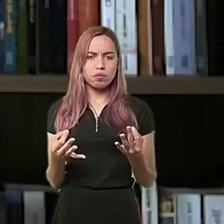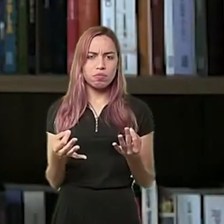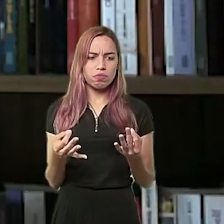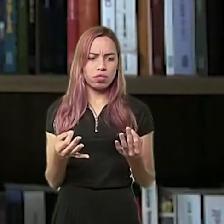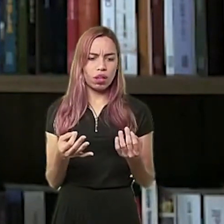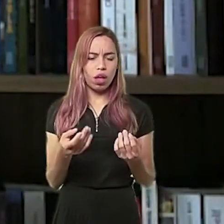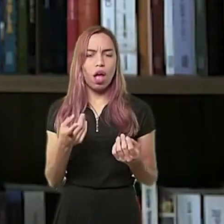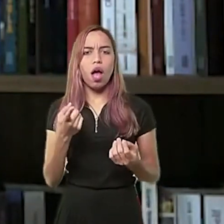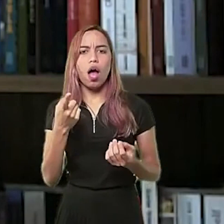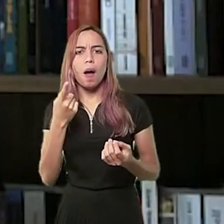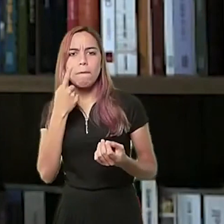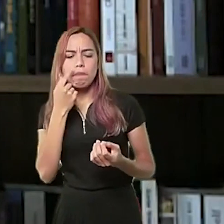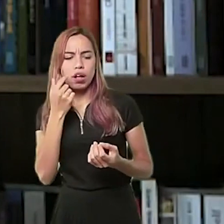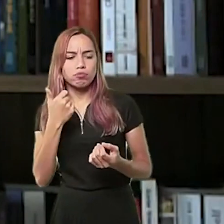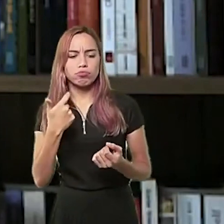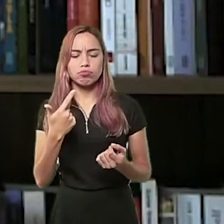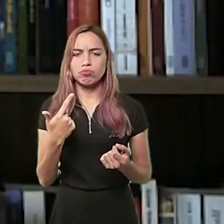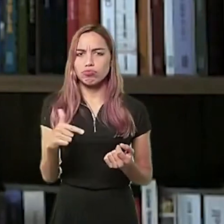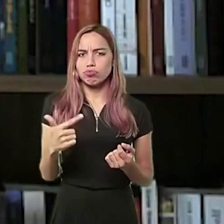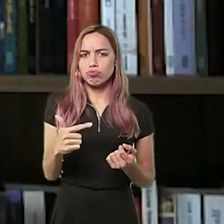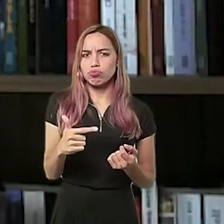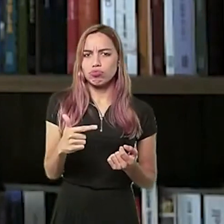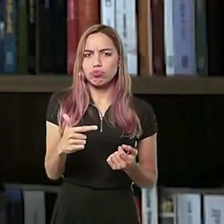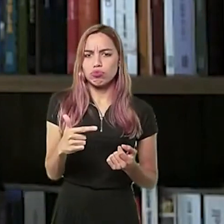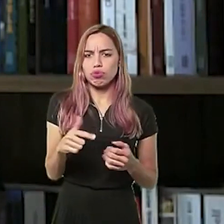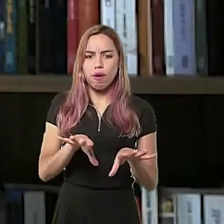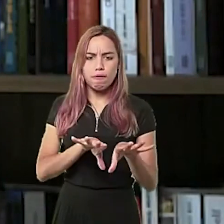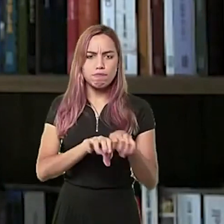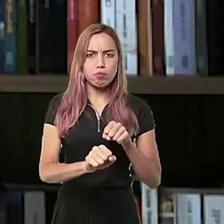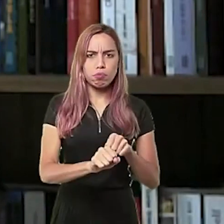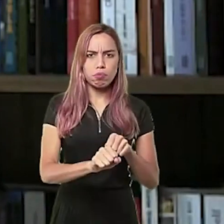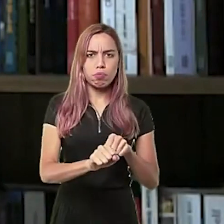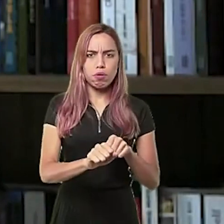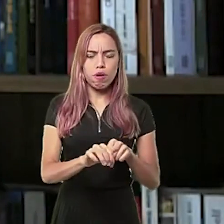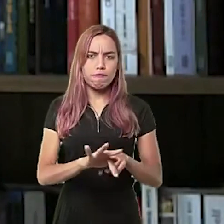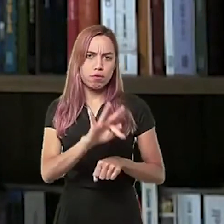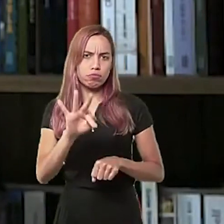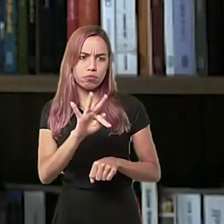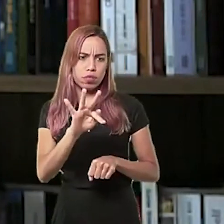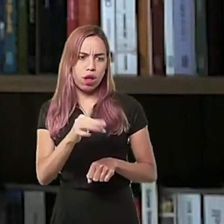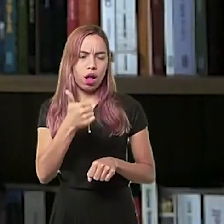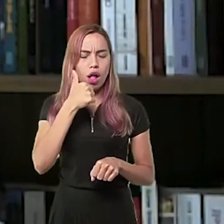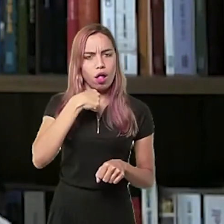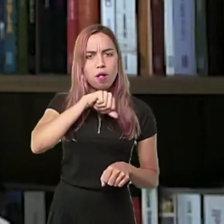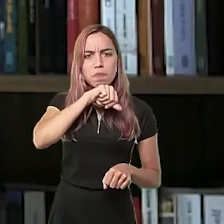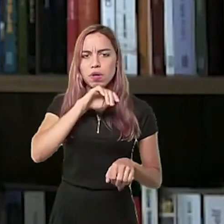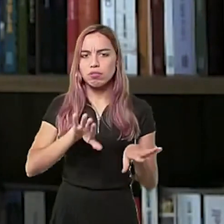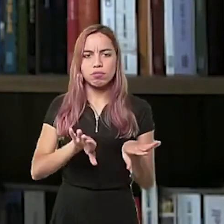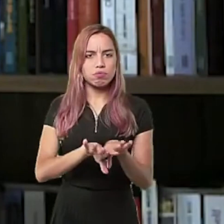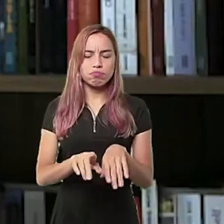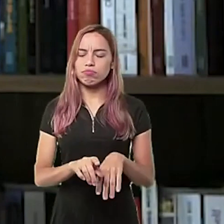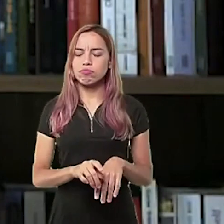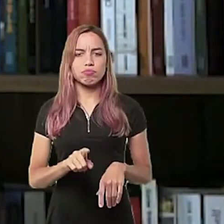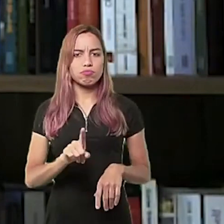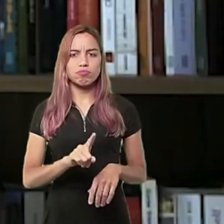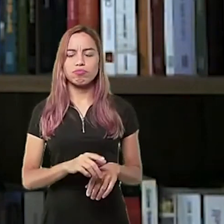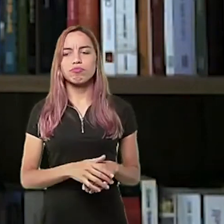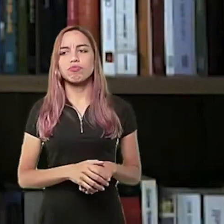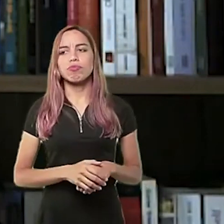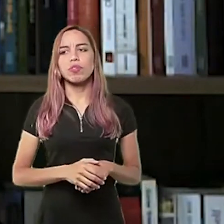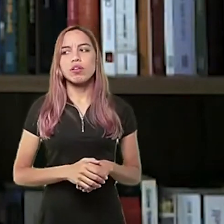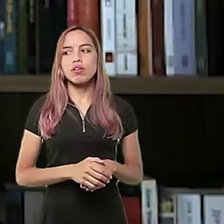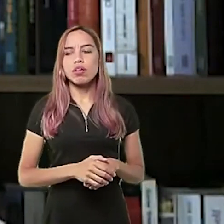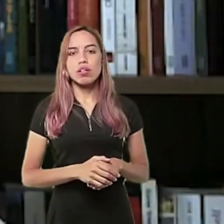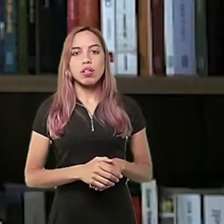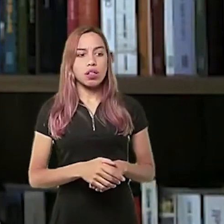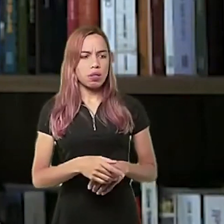não tinha curso superior, nem minha mãe trabalhavam duro para manter a família, né? Para cuidar dos